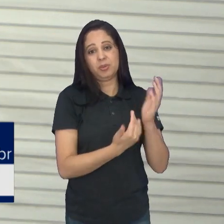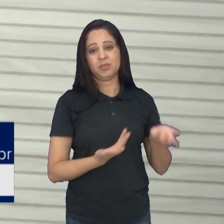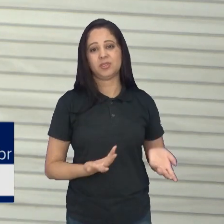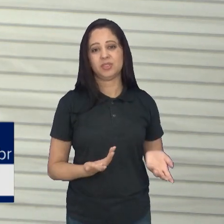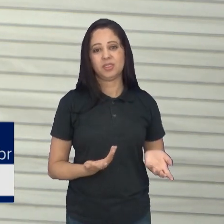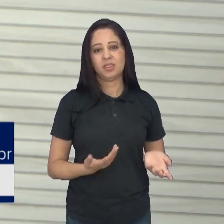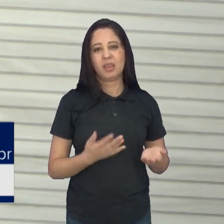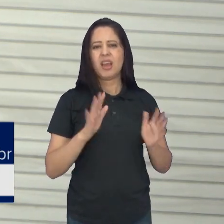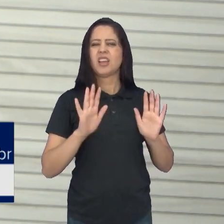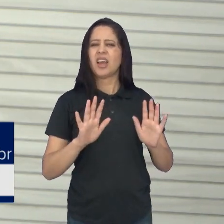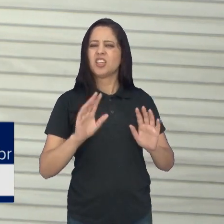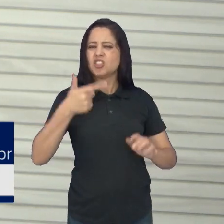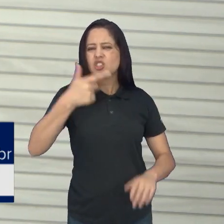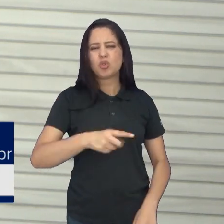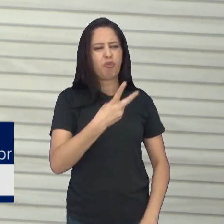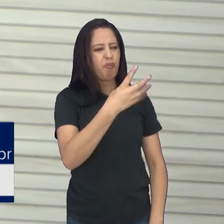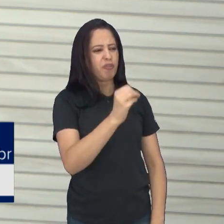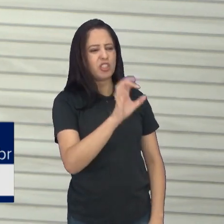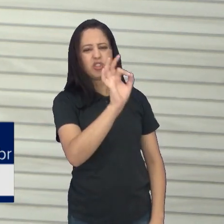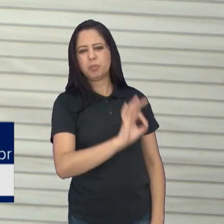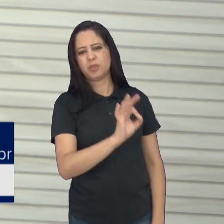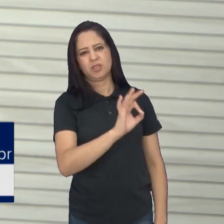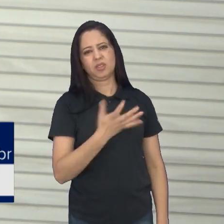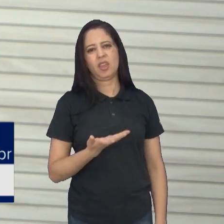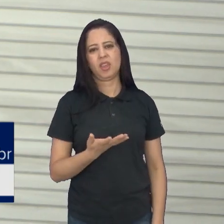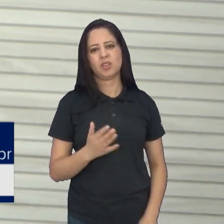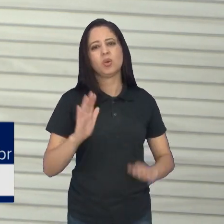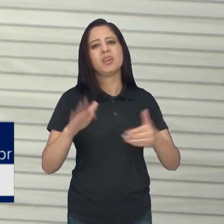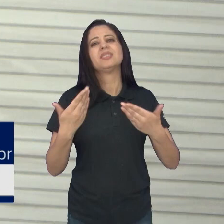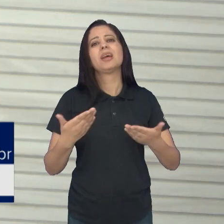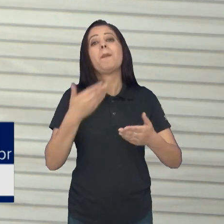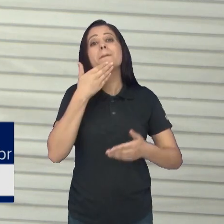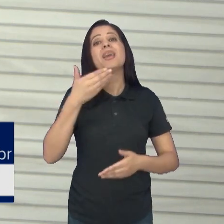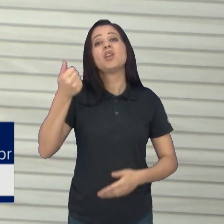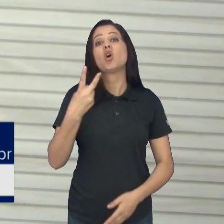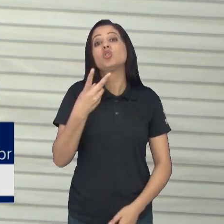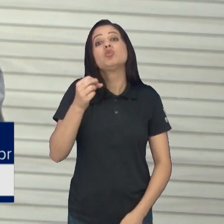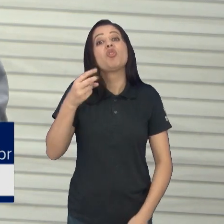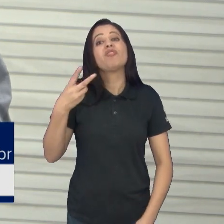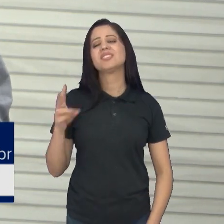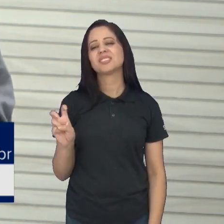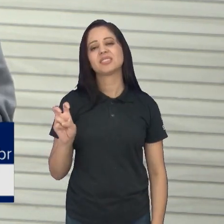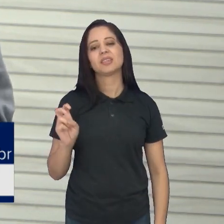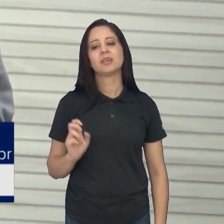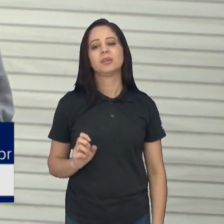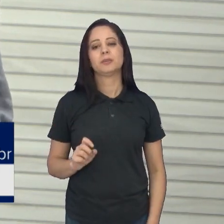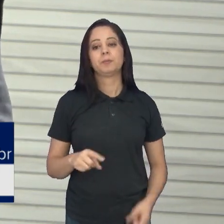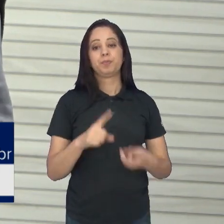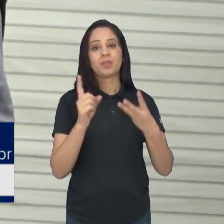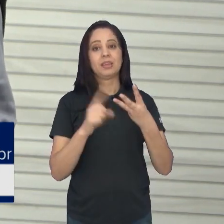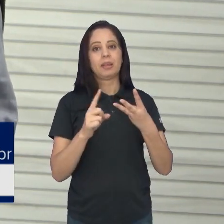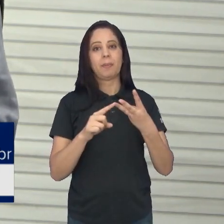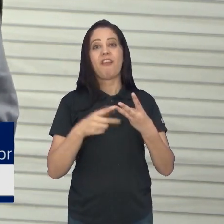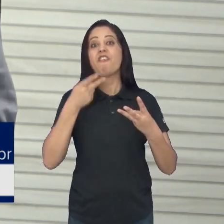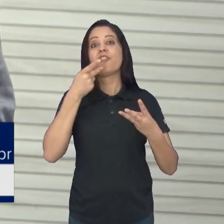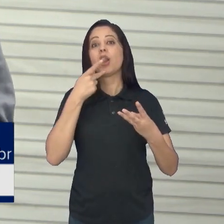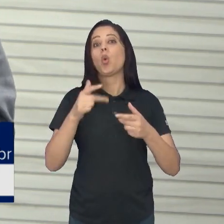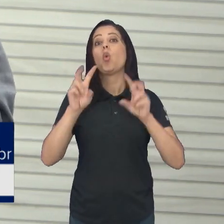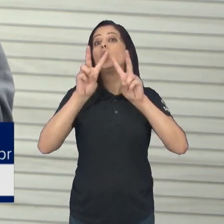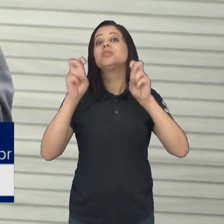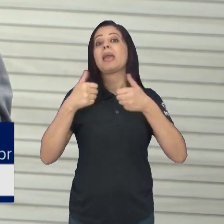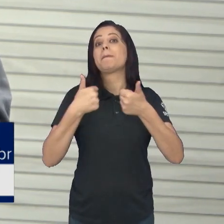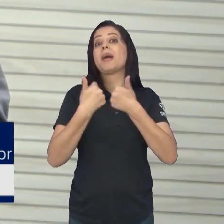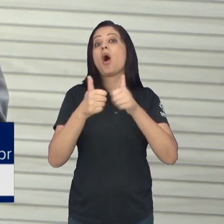esses 20% de desconto, que fica, então, para 2025. E a outra coisa é o seguinte, falou-se aqui do transporte, né?